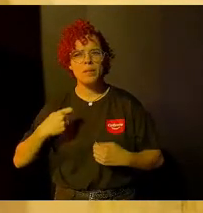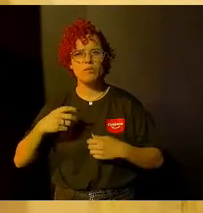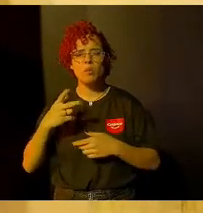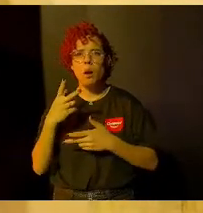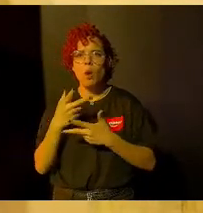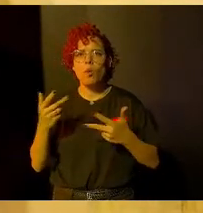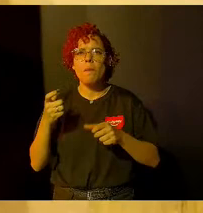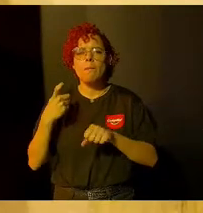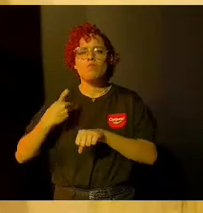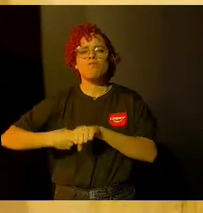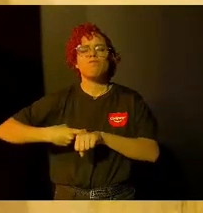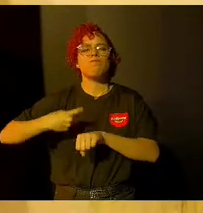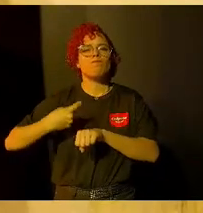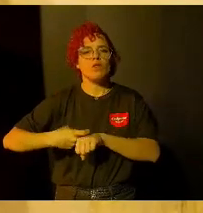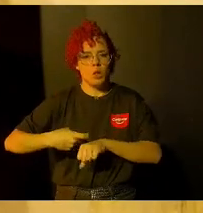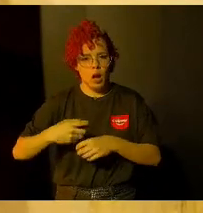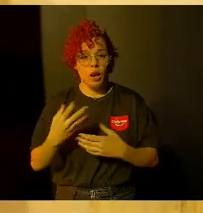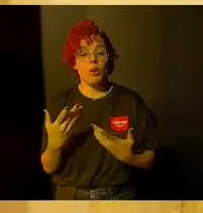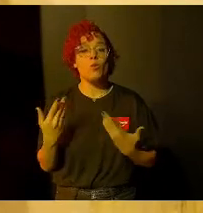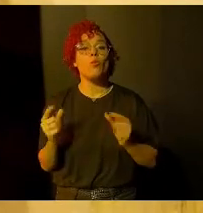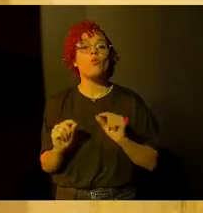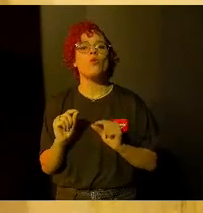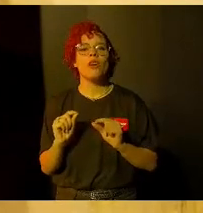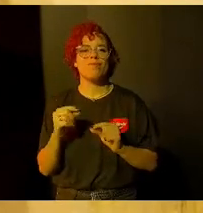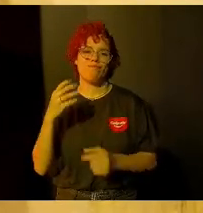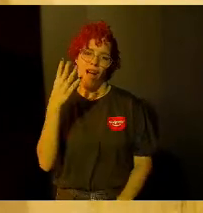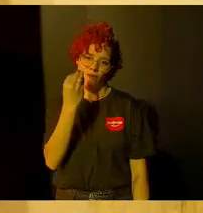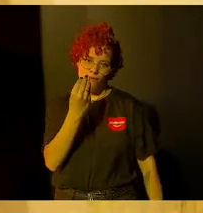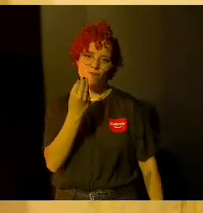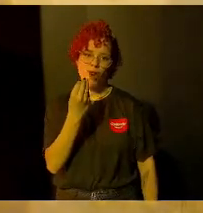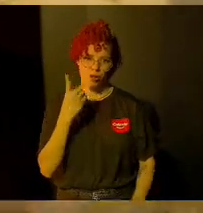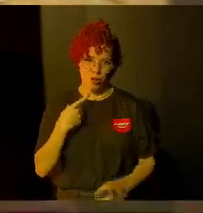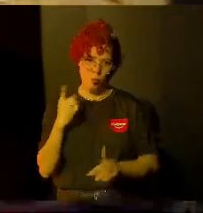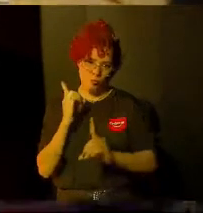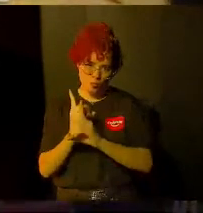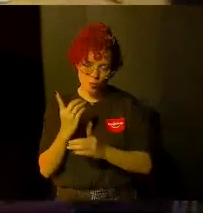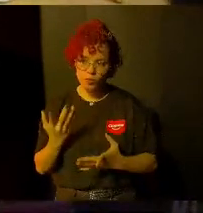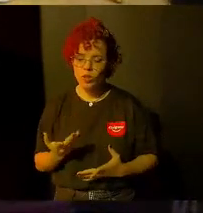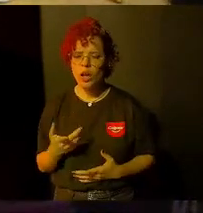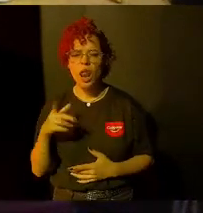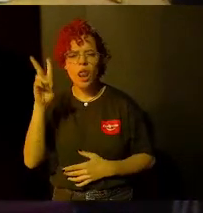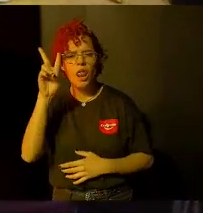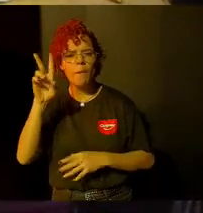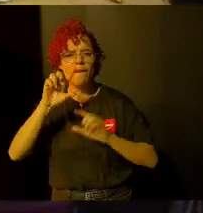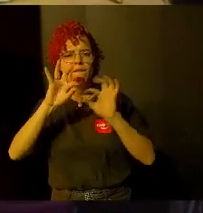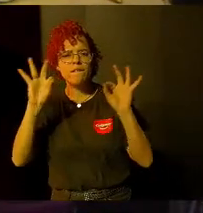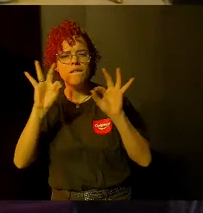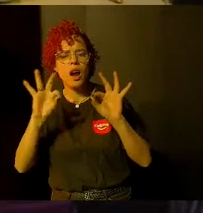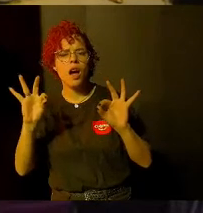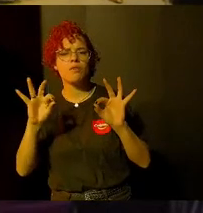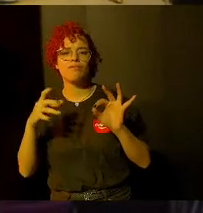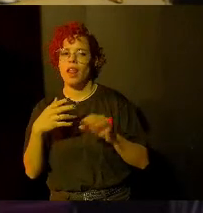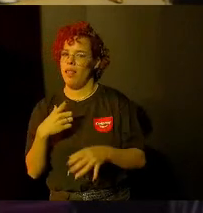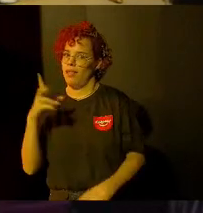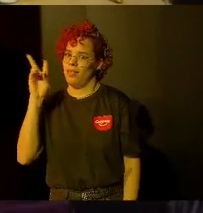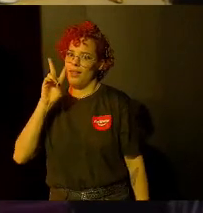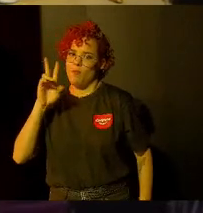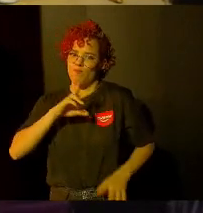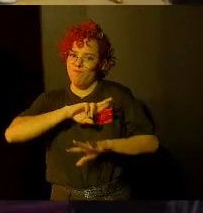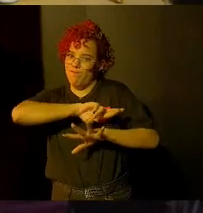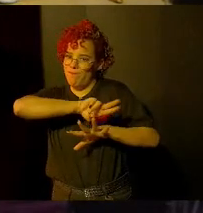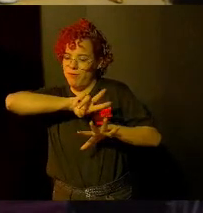justamente as fotos Você lembra de alguma das frases que falavam dele lembro várias né